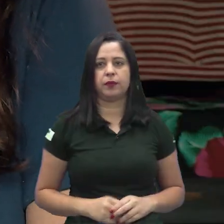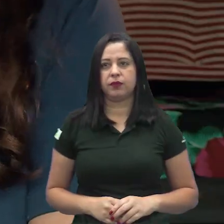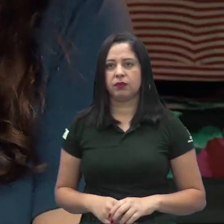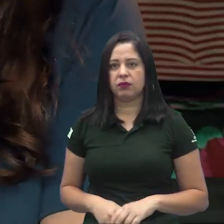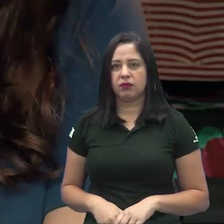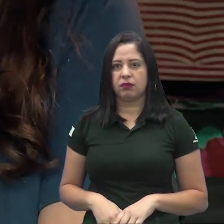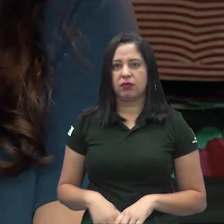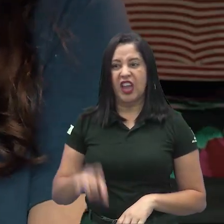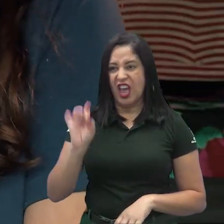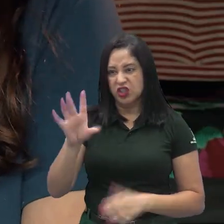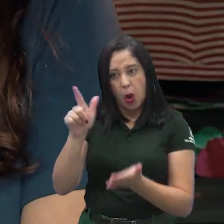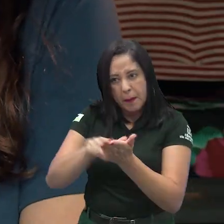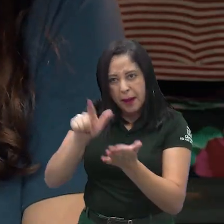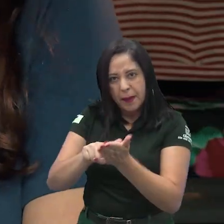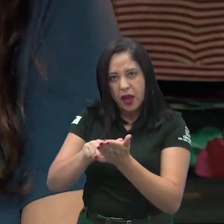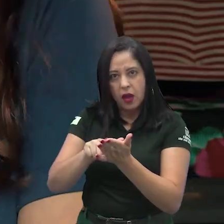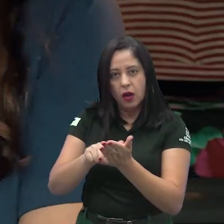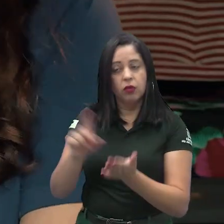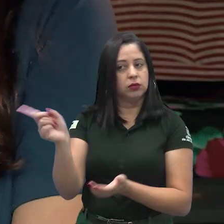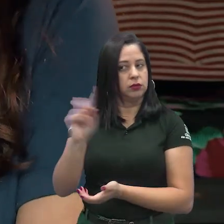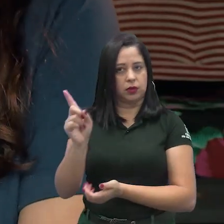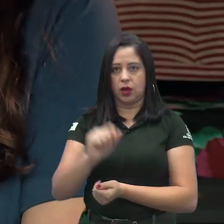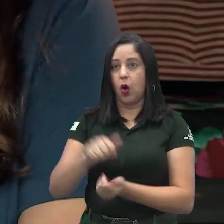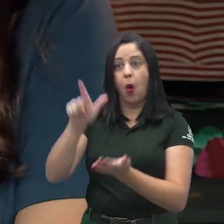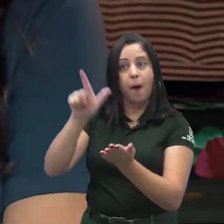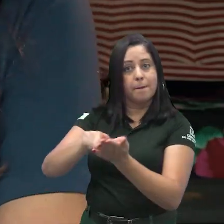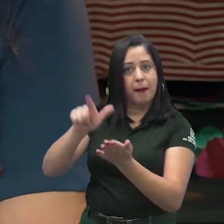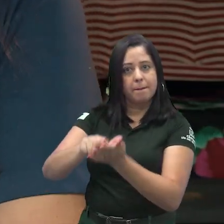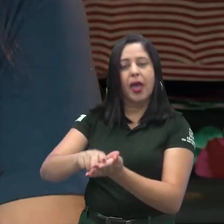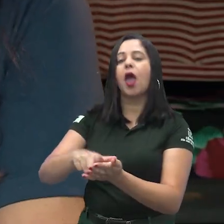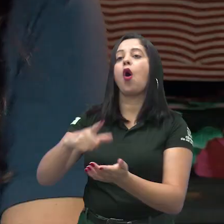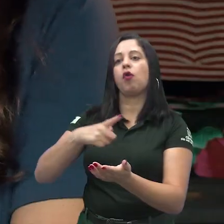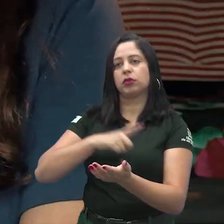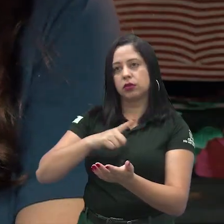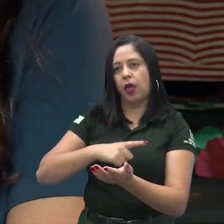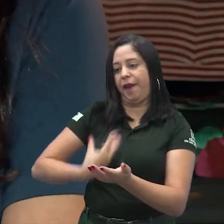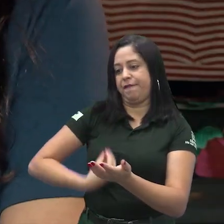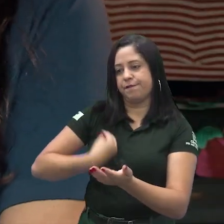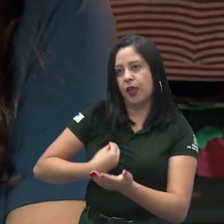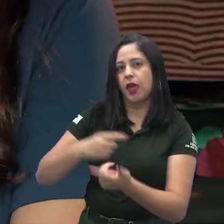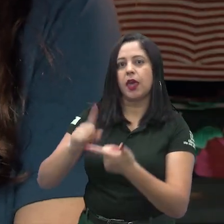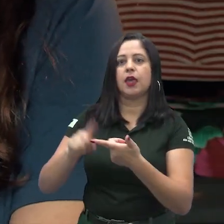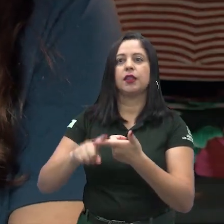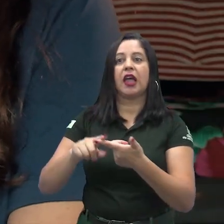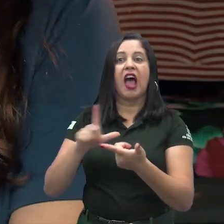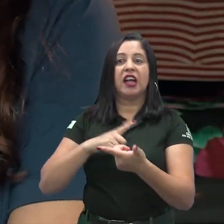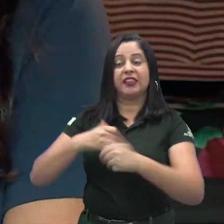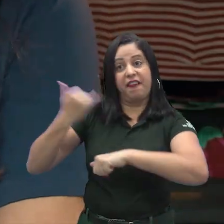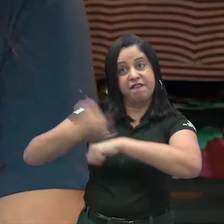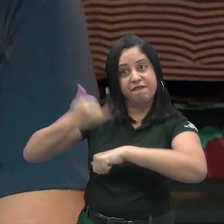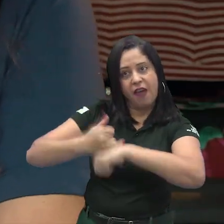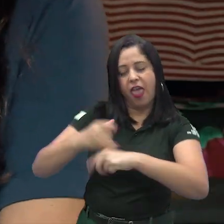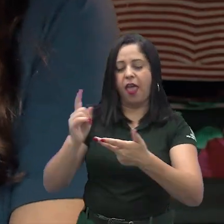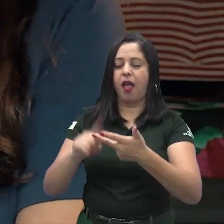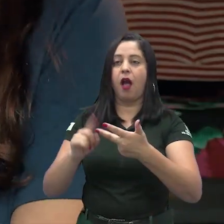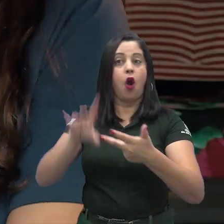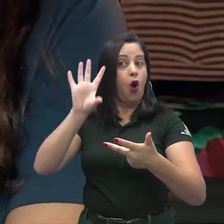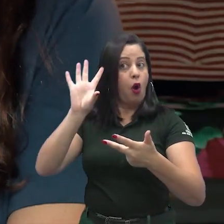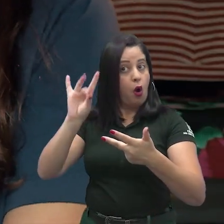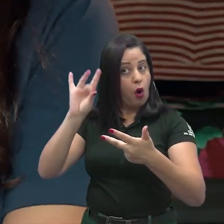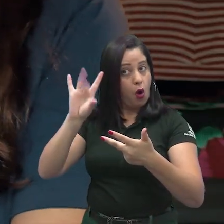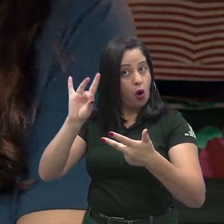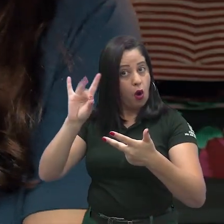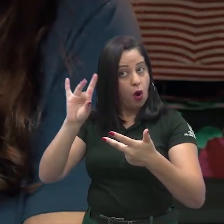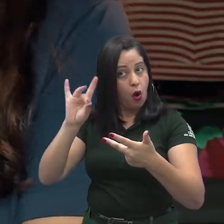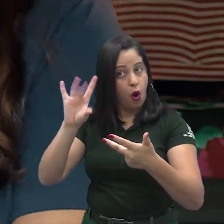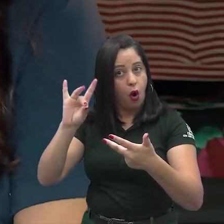pega? Ah, é papel. Não, não é papel. Esse papel tem vida, junto com arame, junto com a cola que a gente faz, que é